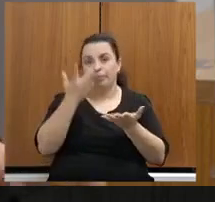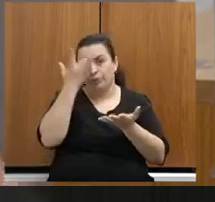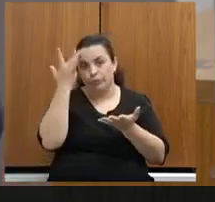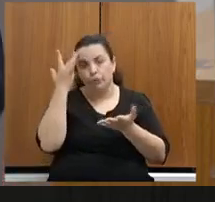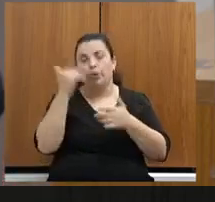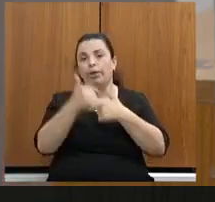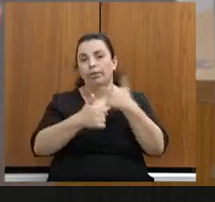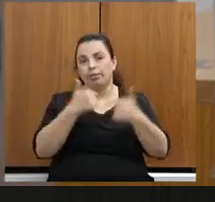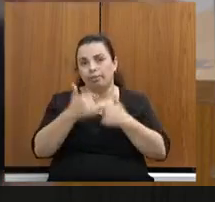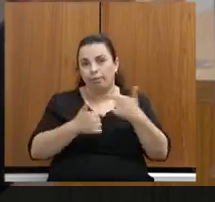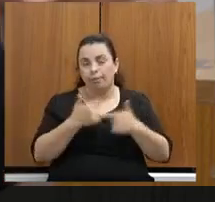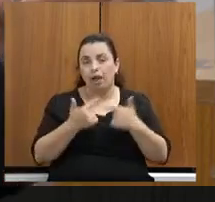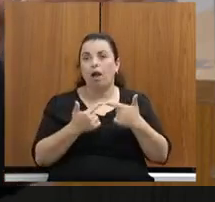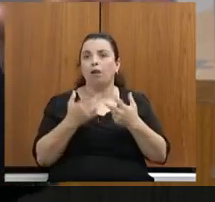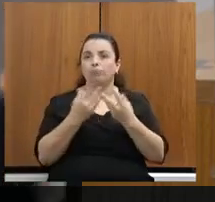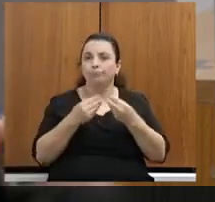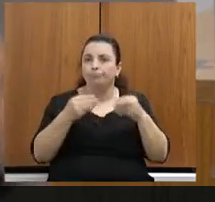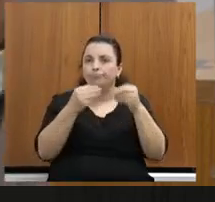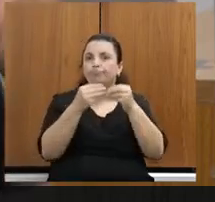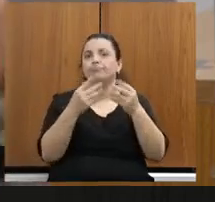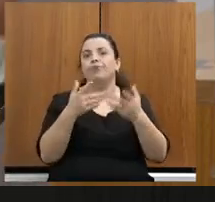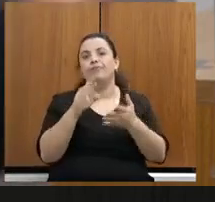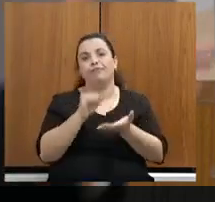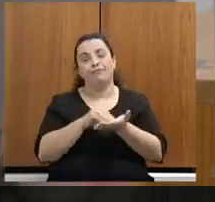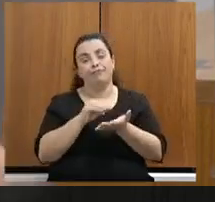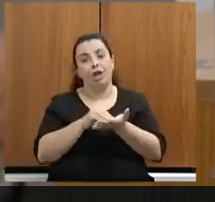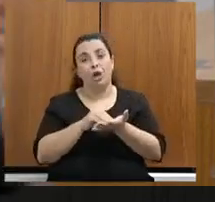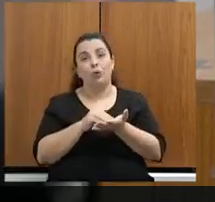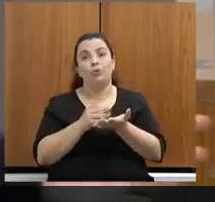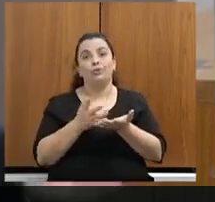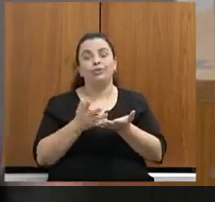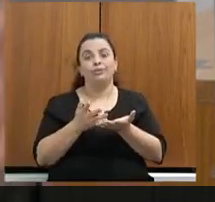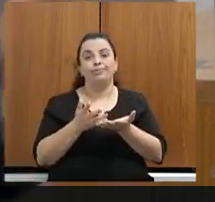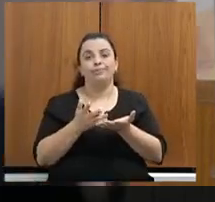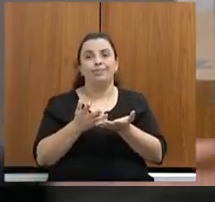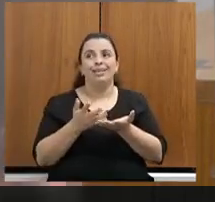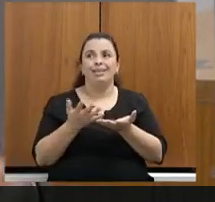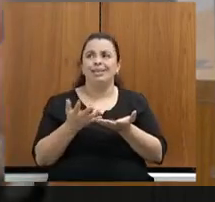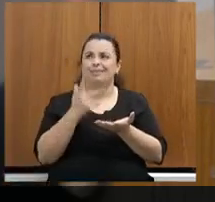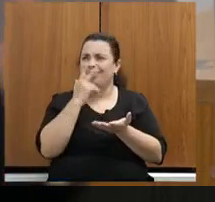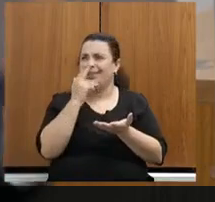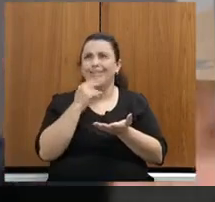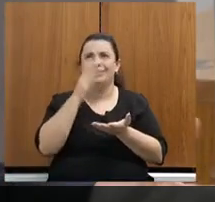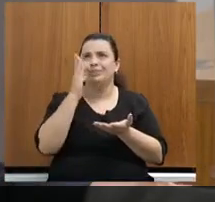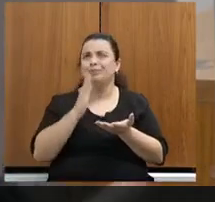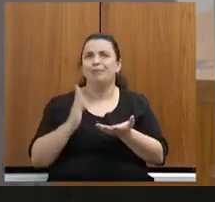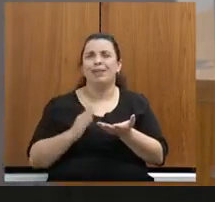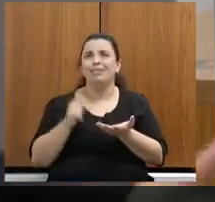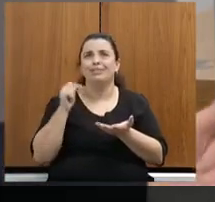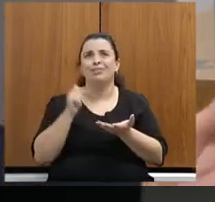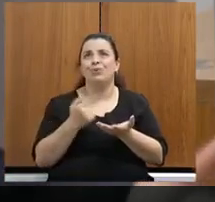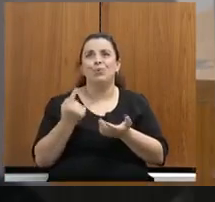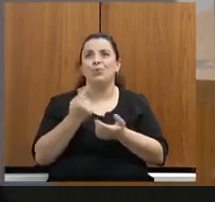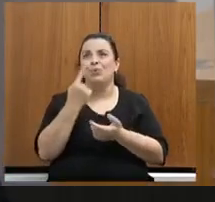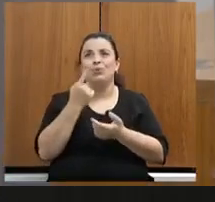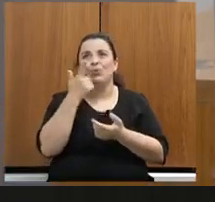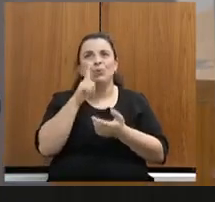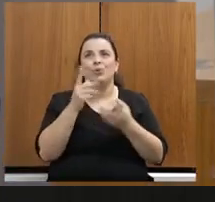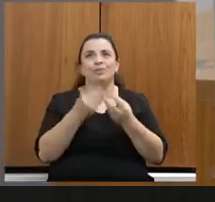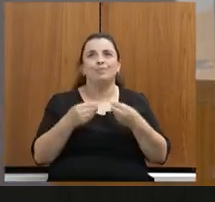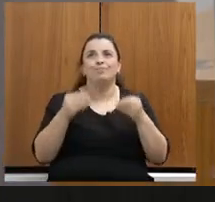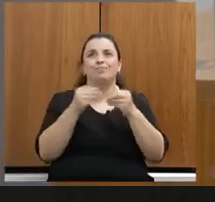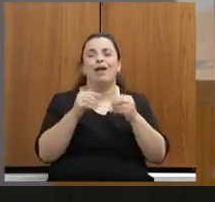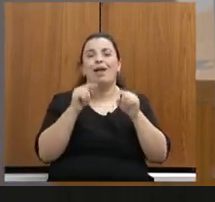parece que a única coisa que não recompõe no Brasil de jeito nenhum essa